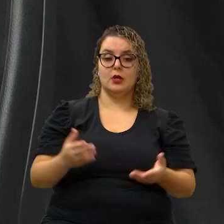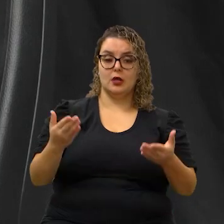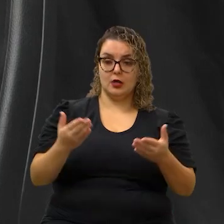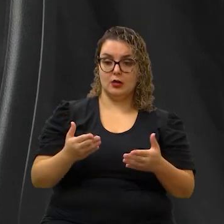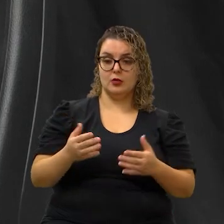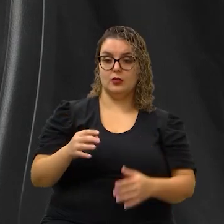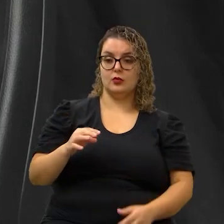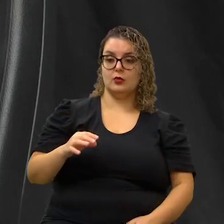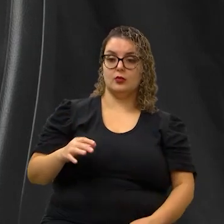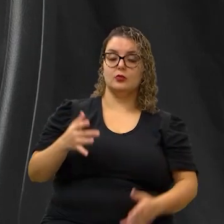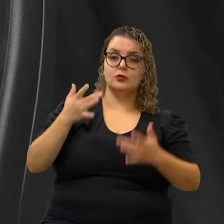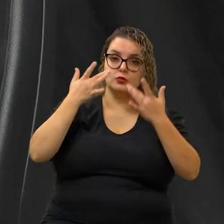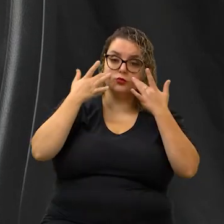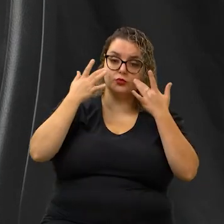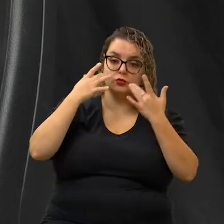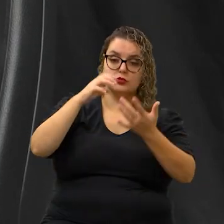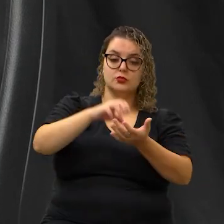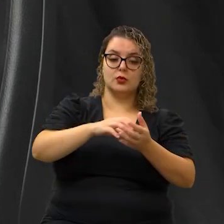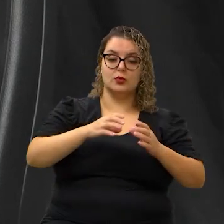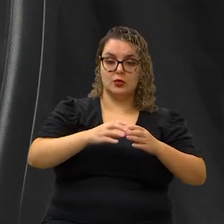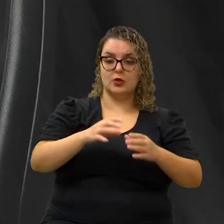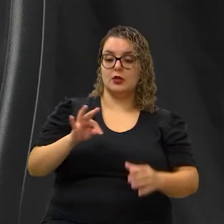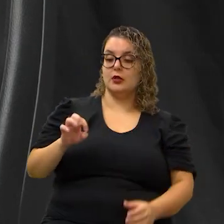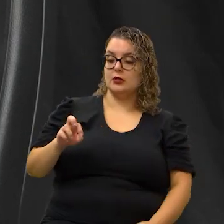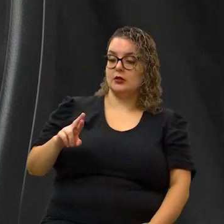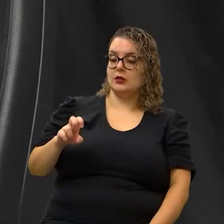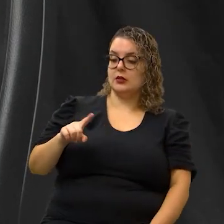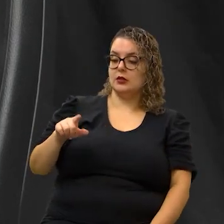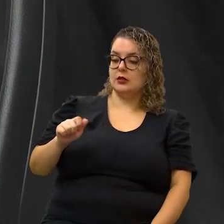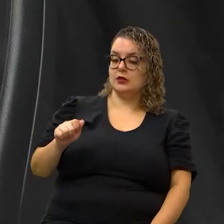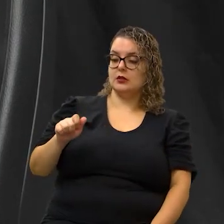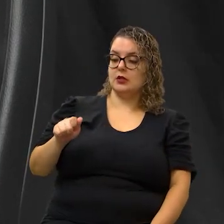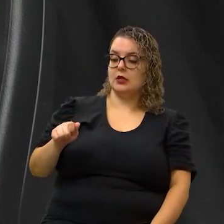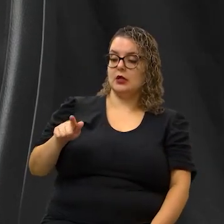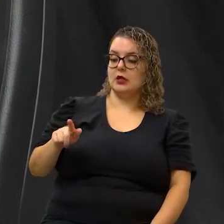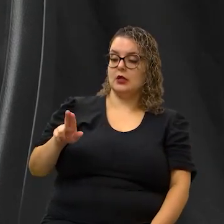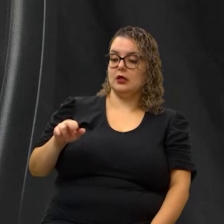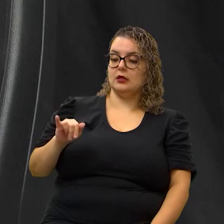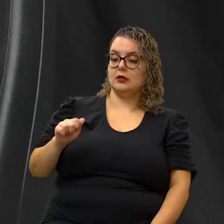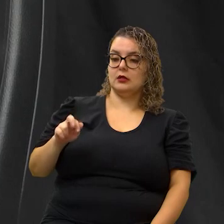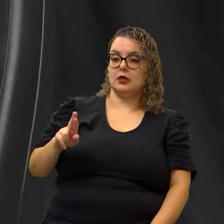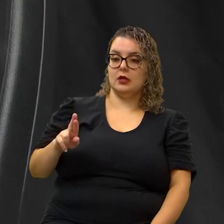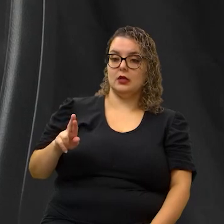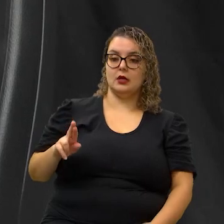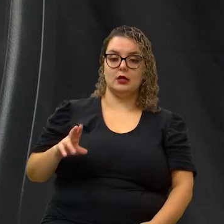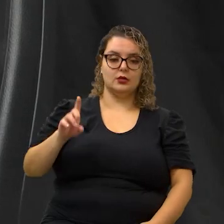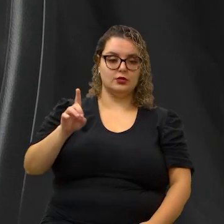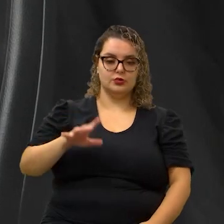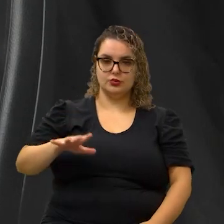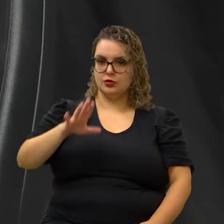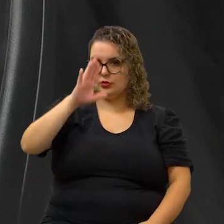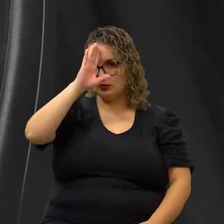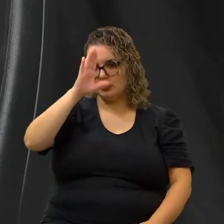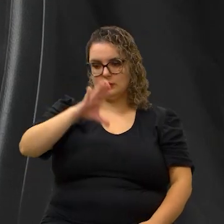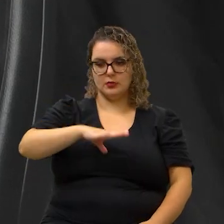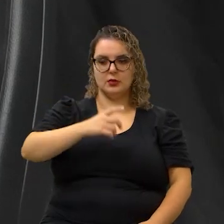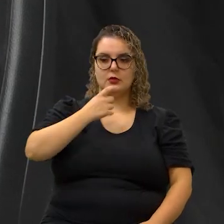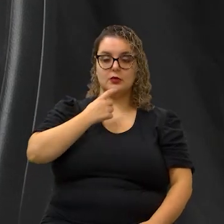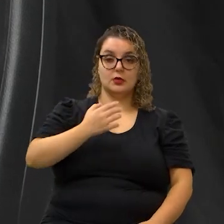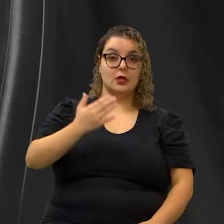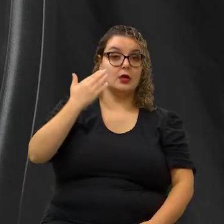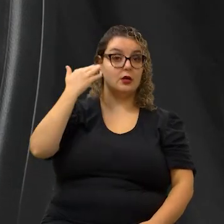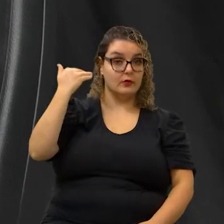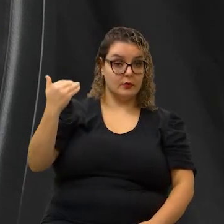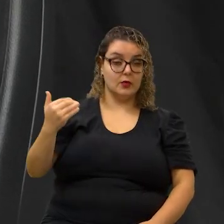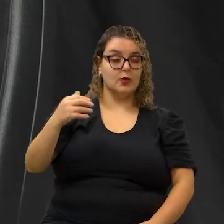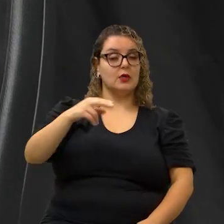Agora, recentemente, o Teatro de Arena do Centro de Convivência Teresa Aguiar. Sim. uma das principais diretoras de teatro da história